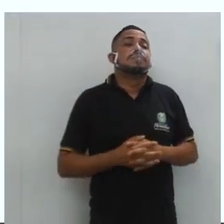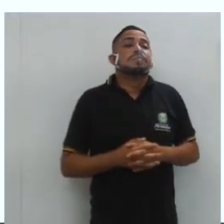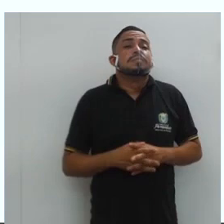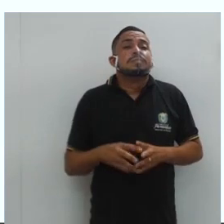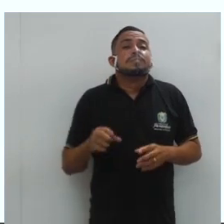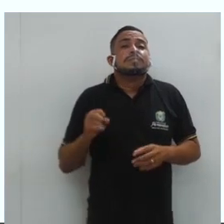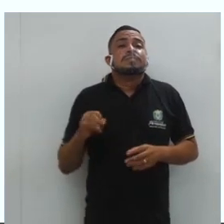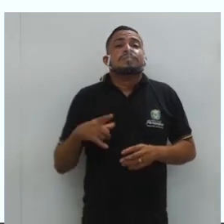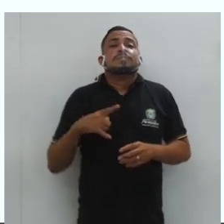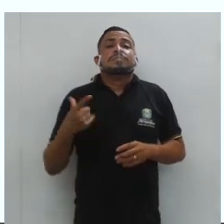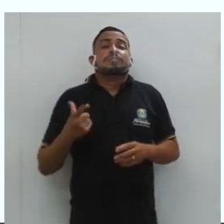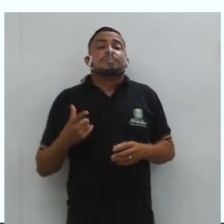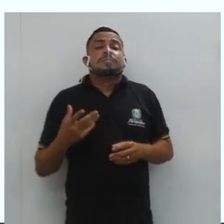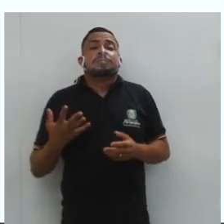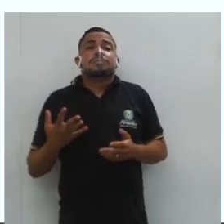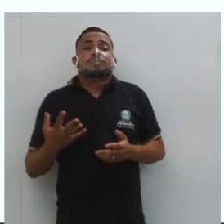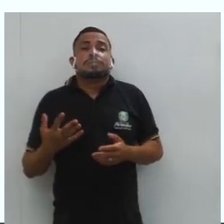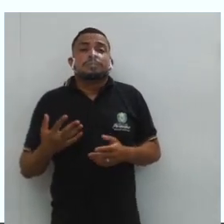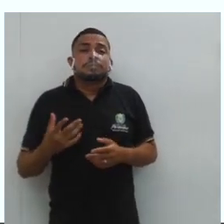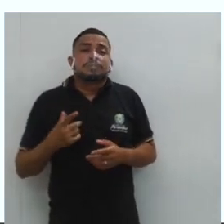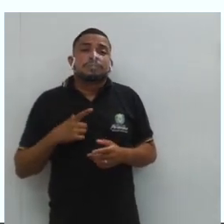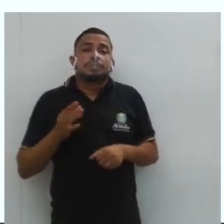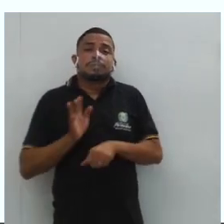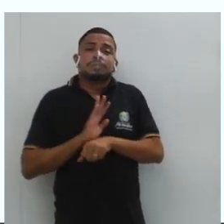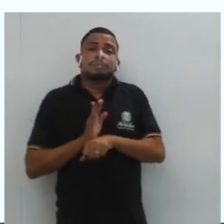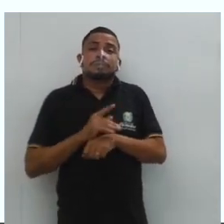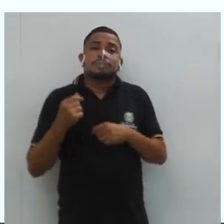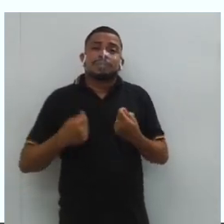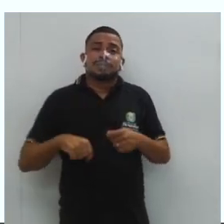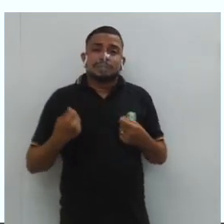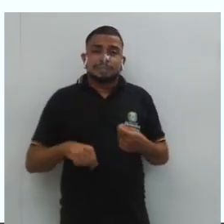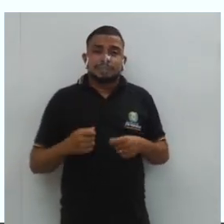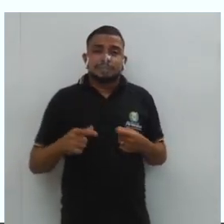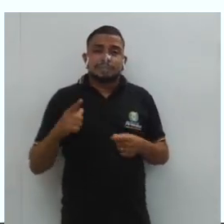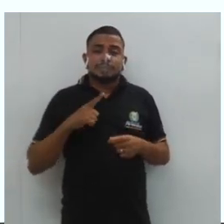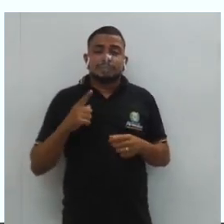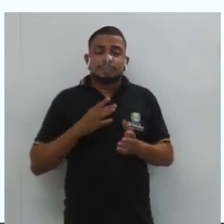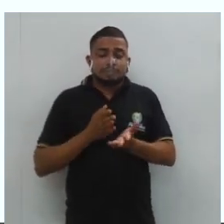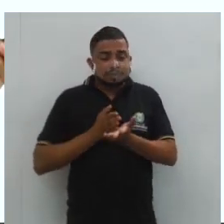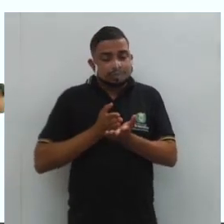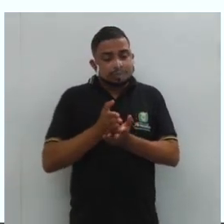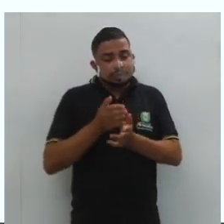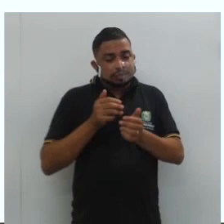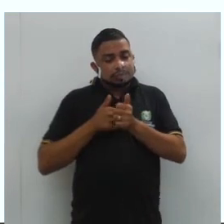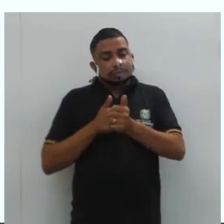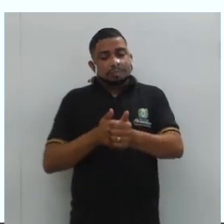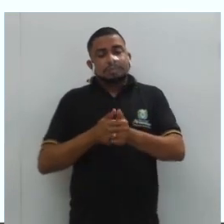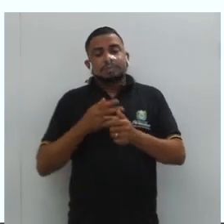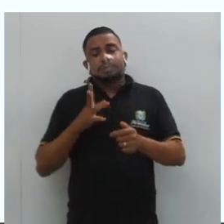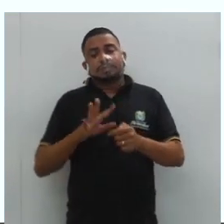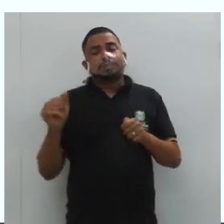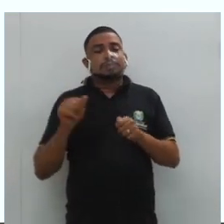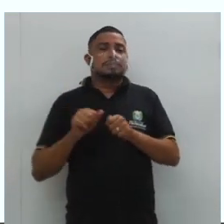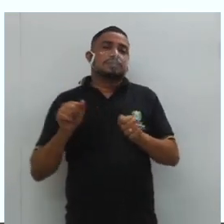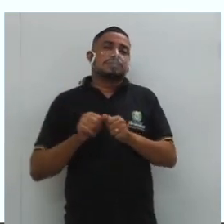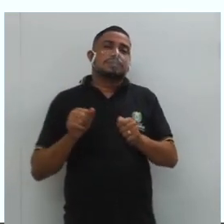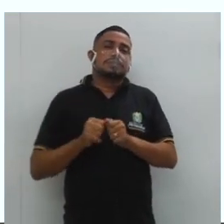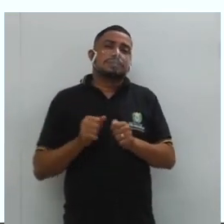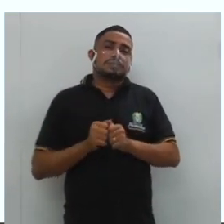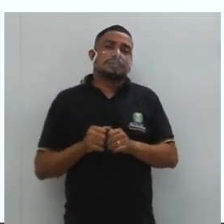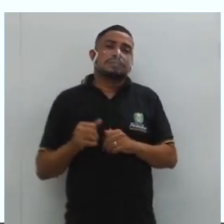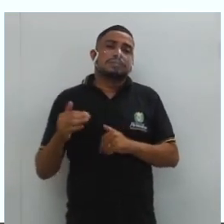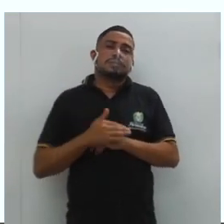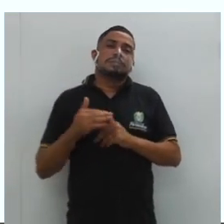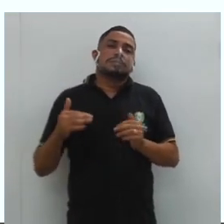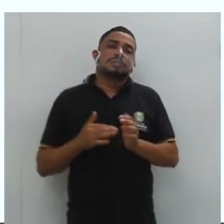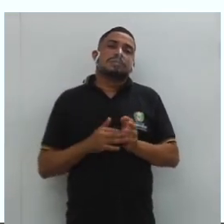não vai se dar início a um filme. Você precisa do roteiro, né, para se guiar, para ver o que é que você vai produzir, para ver o que